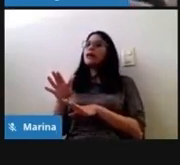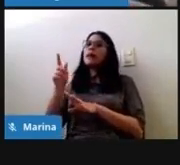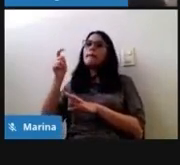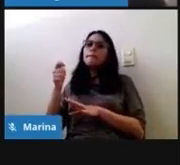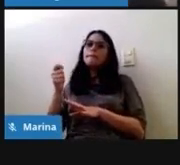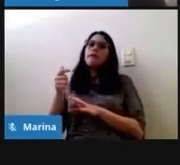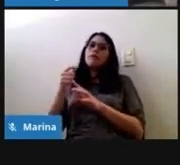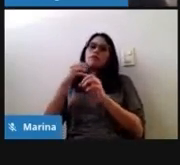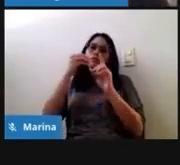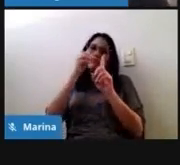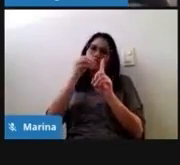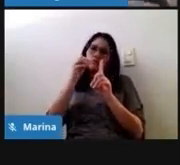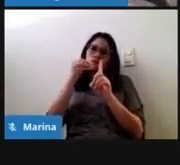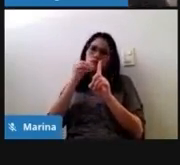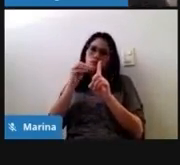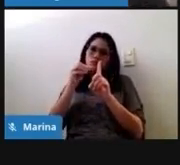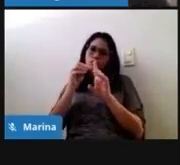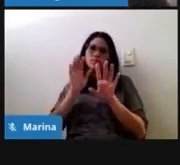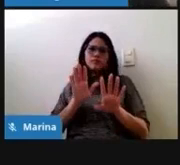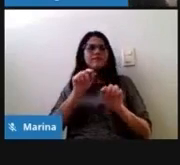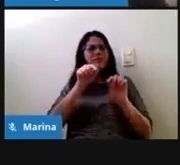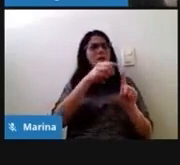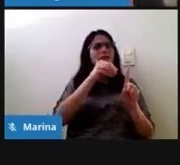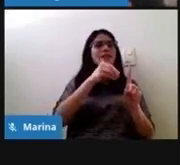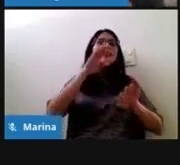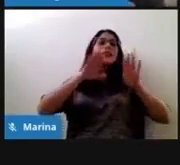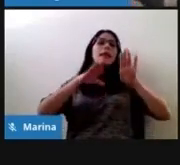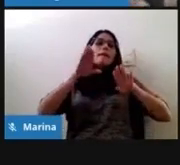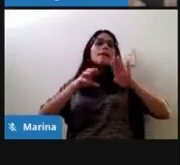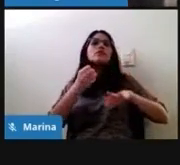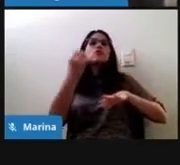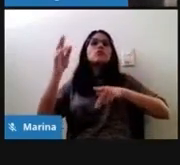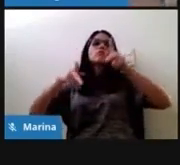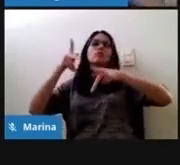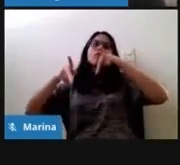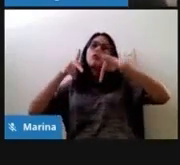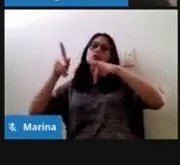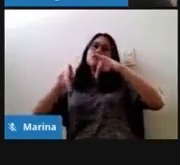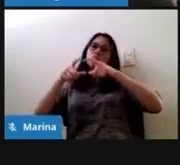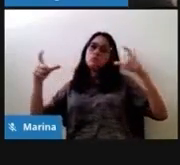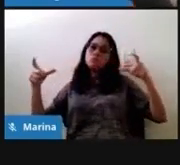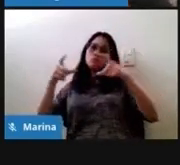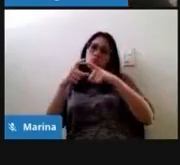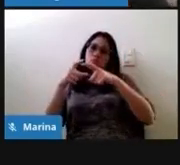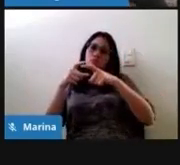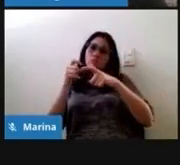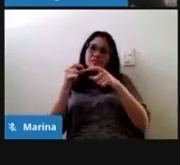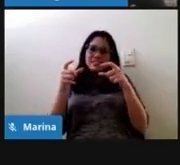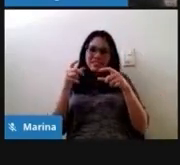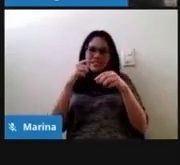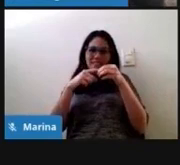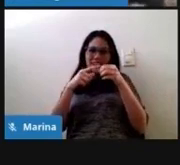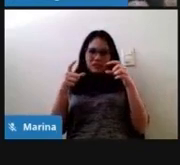vulnerabilidade social, ela está muito relacionada ao tamanho também populacional desses municípios. Quanto menor os municípios, maior